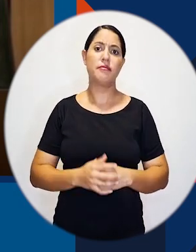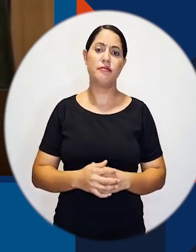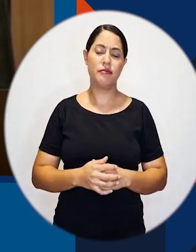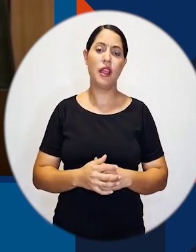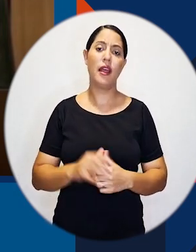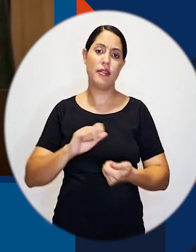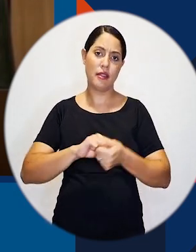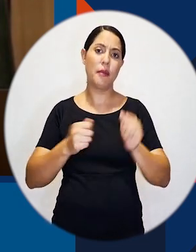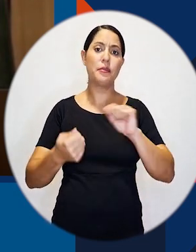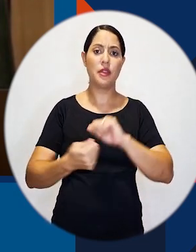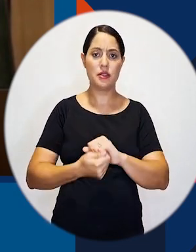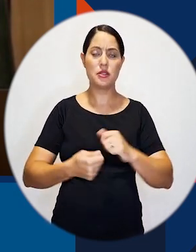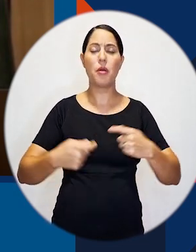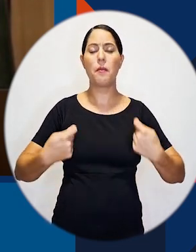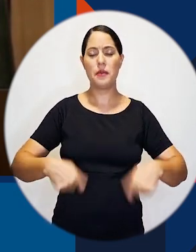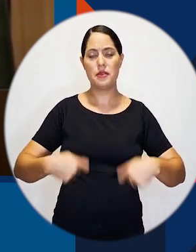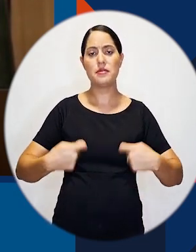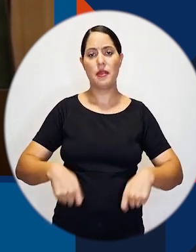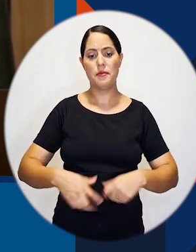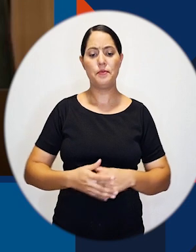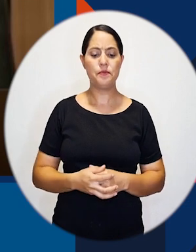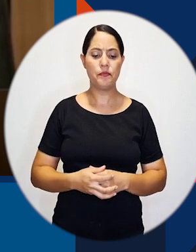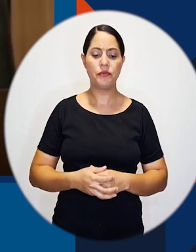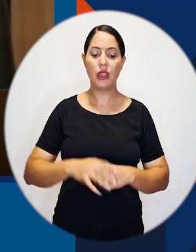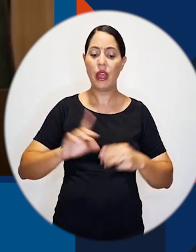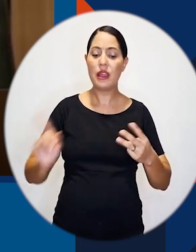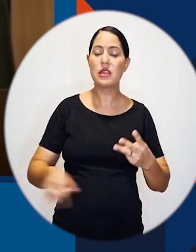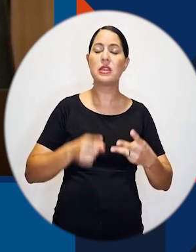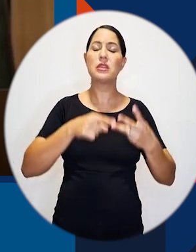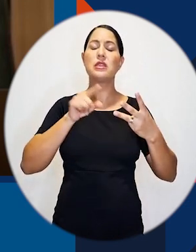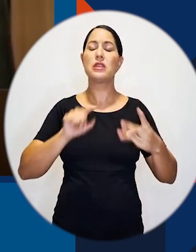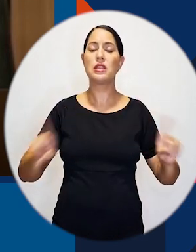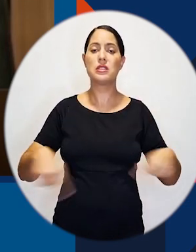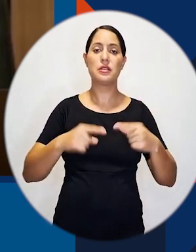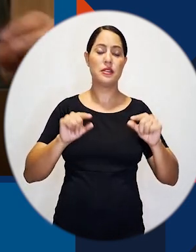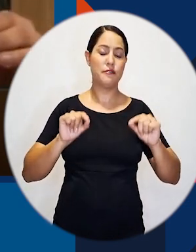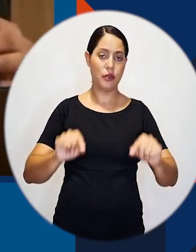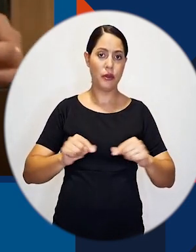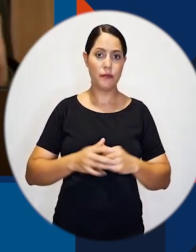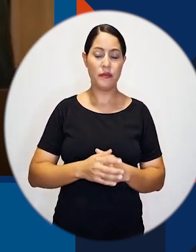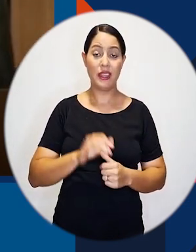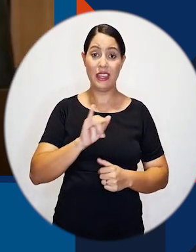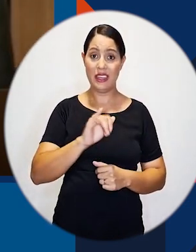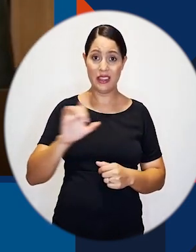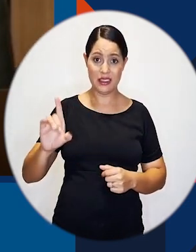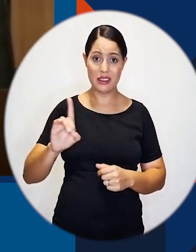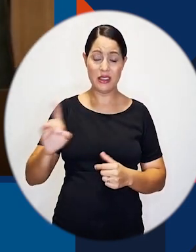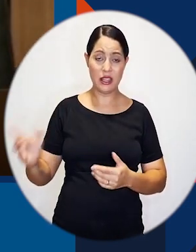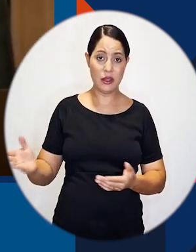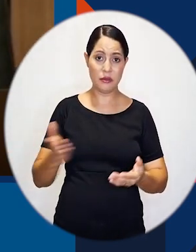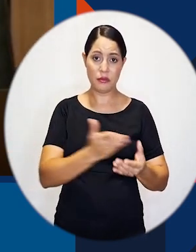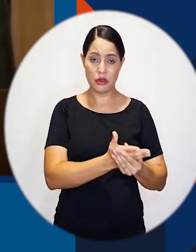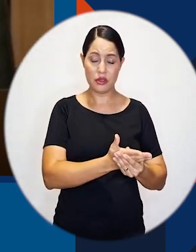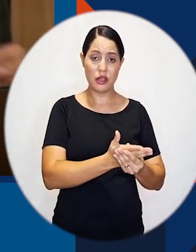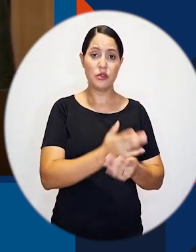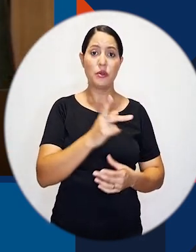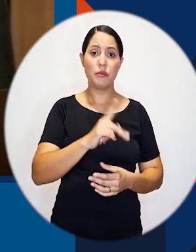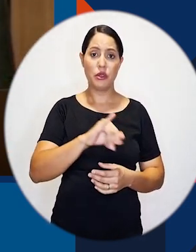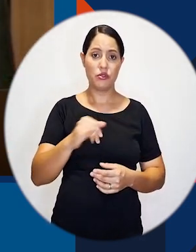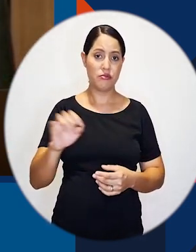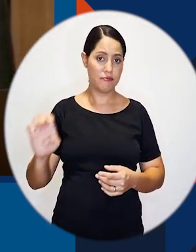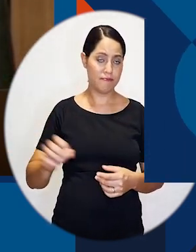OCR. O terceiro desafio é o número do ID no processo